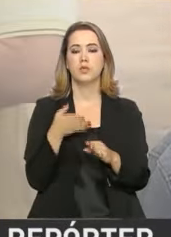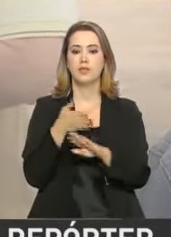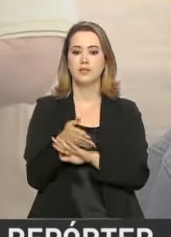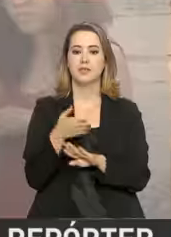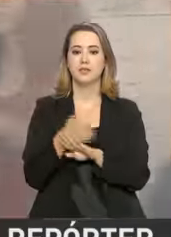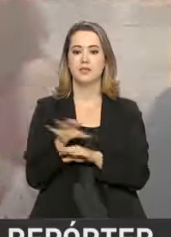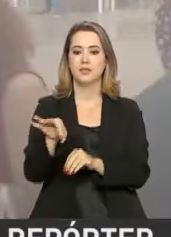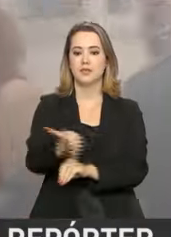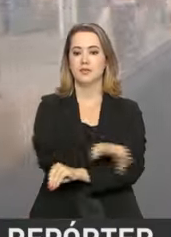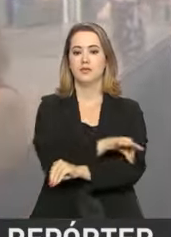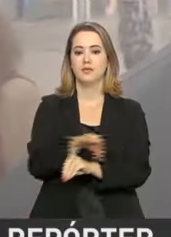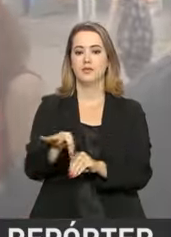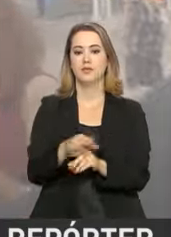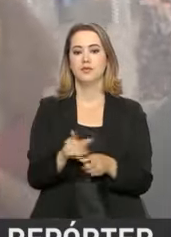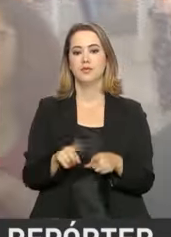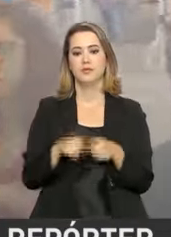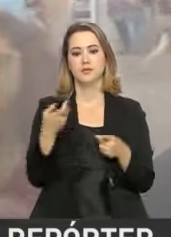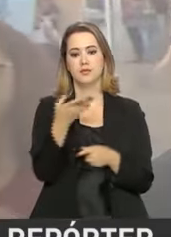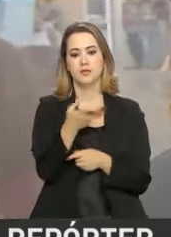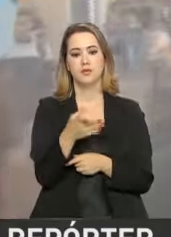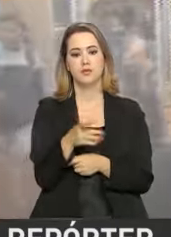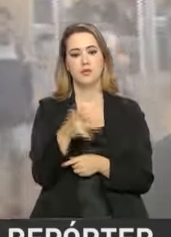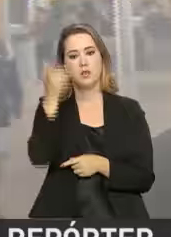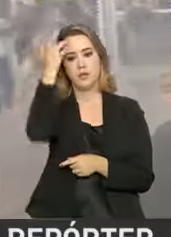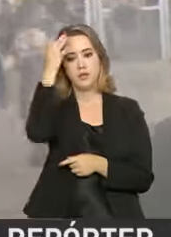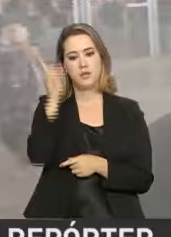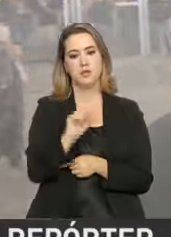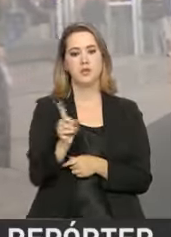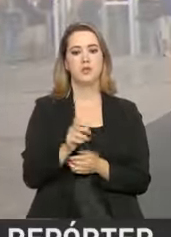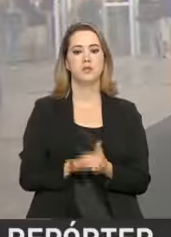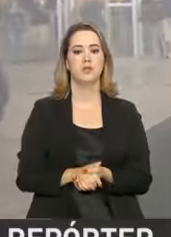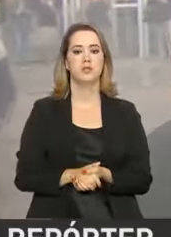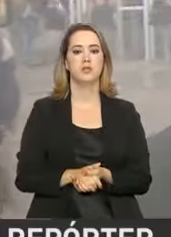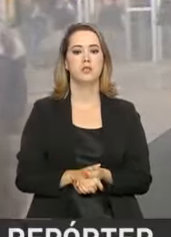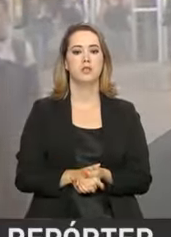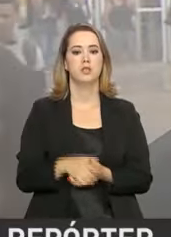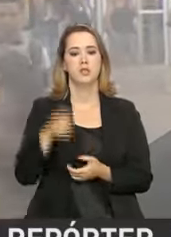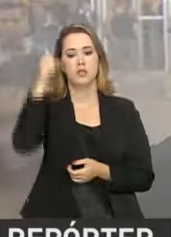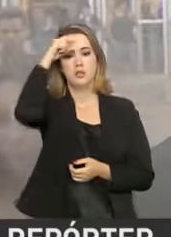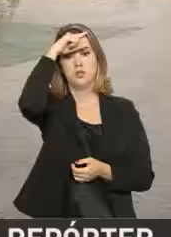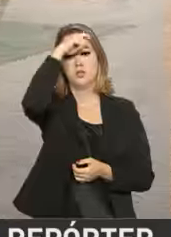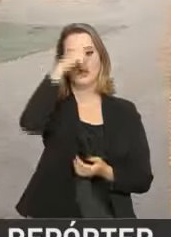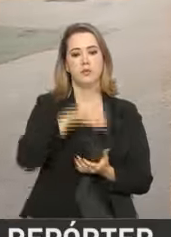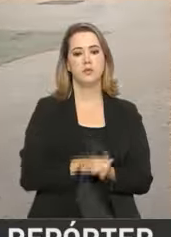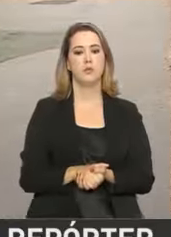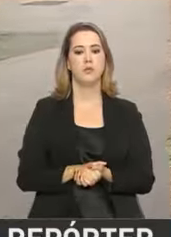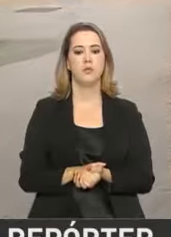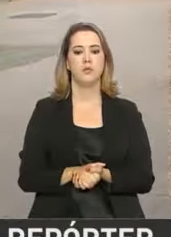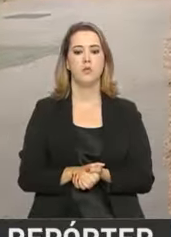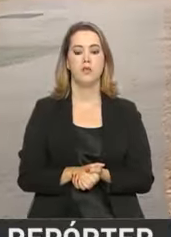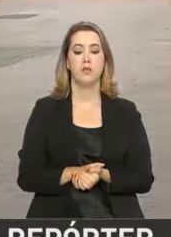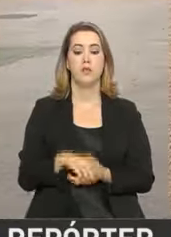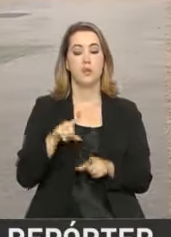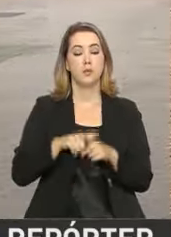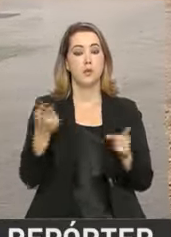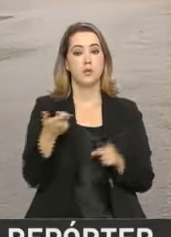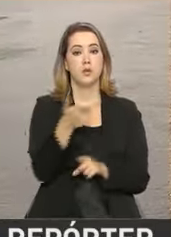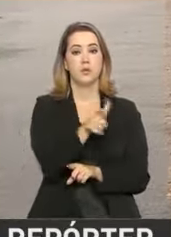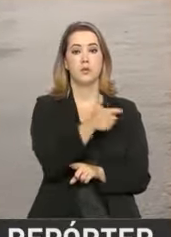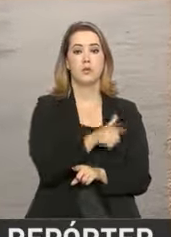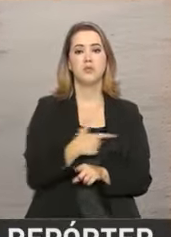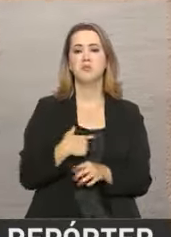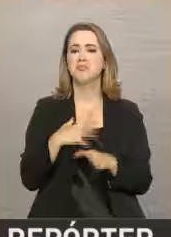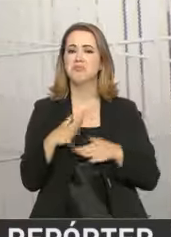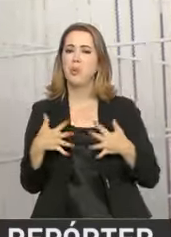engenharia. Para uns não foi fácil, difícil, né? Não vou mentir vocês. Outros não acharam a prova